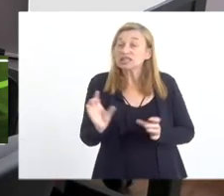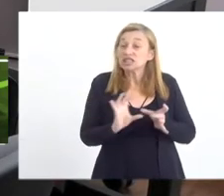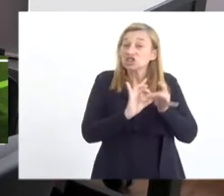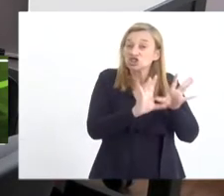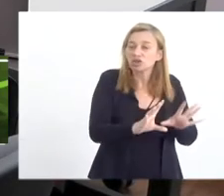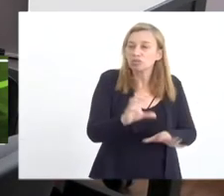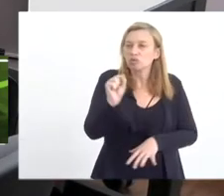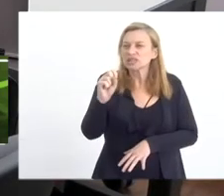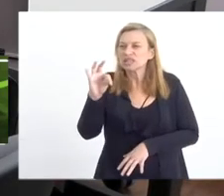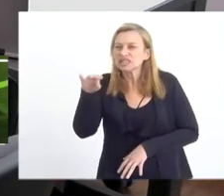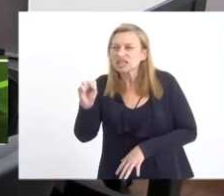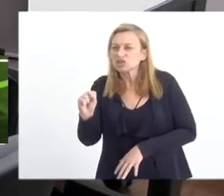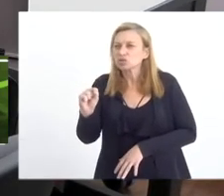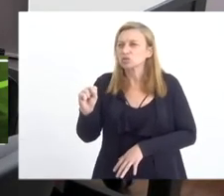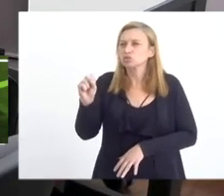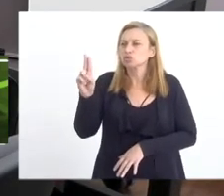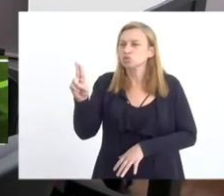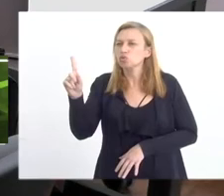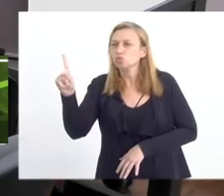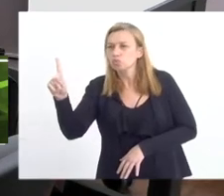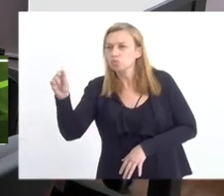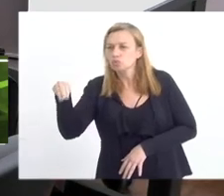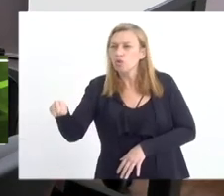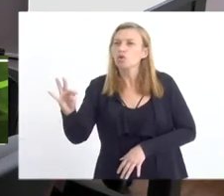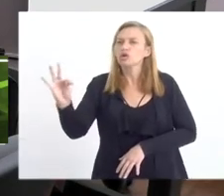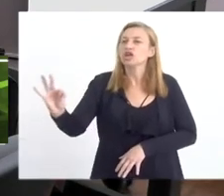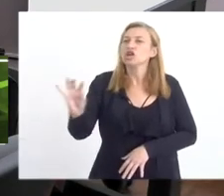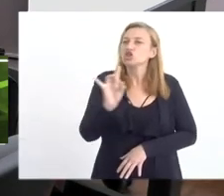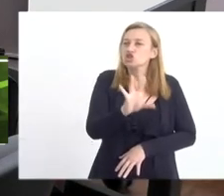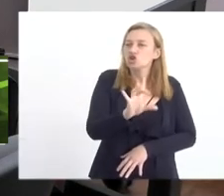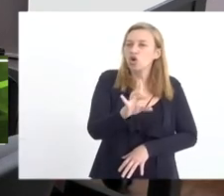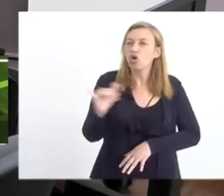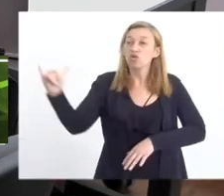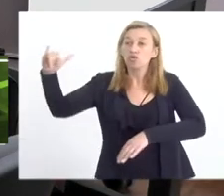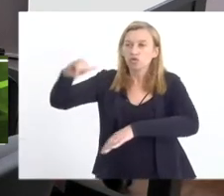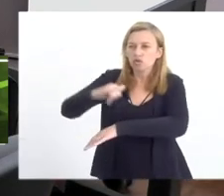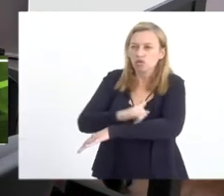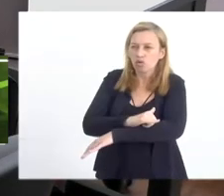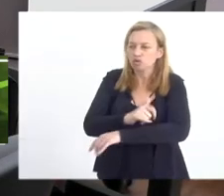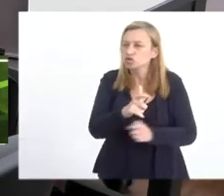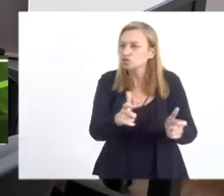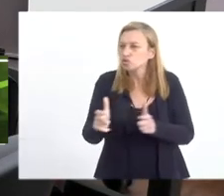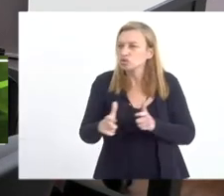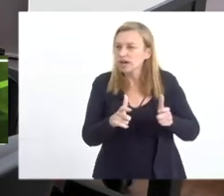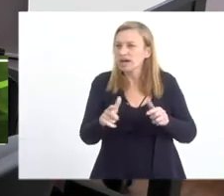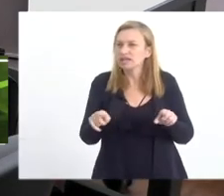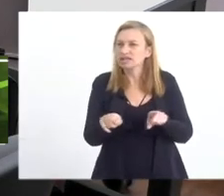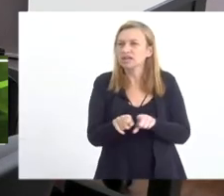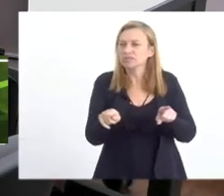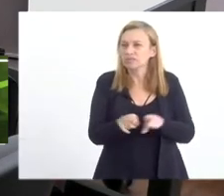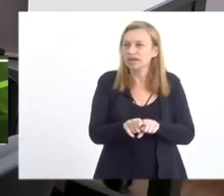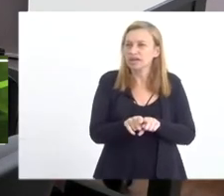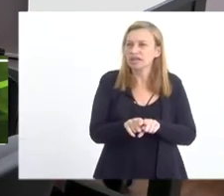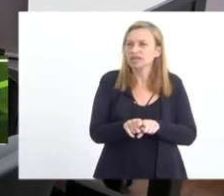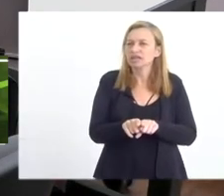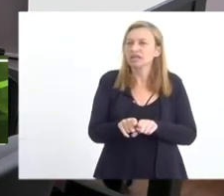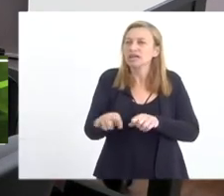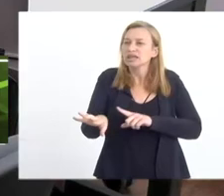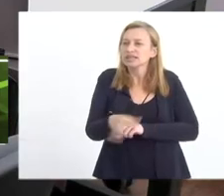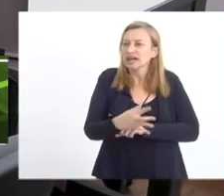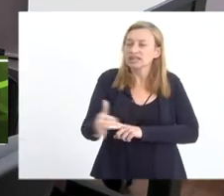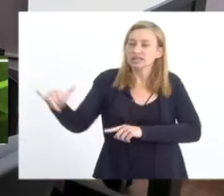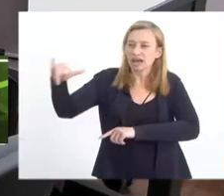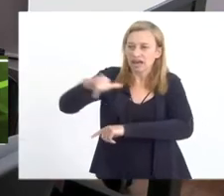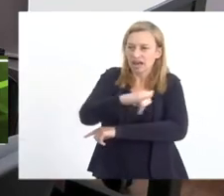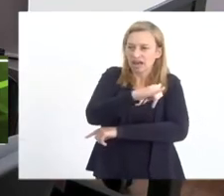Santos Dumont somente os voos de ponte aérea, voos regionais e aviação executiva e táxi aéreo.